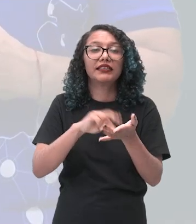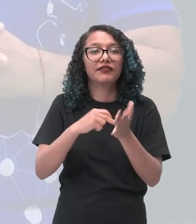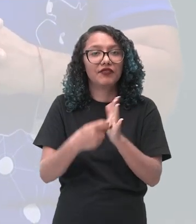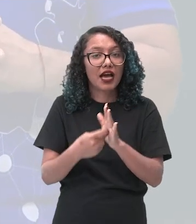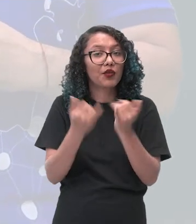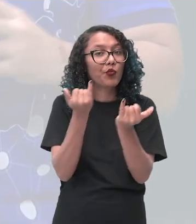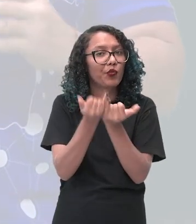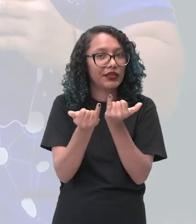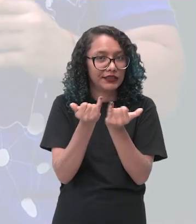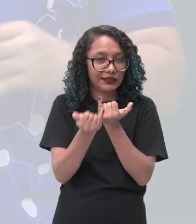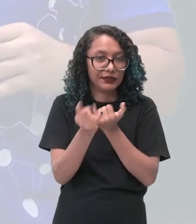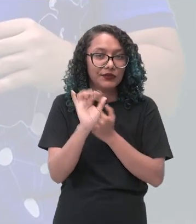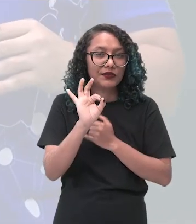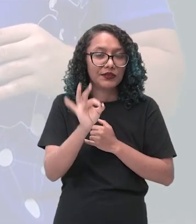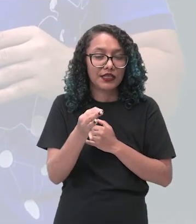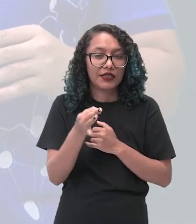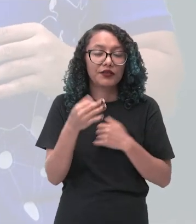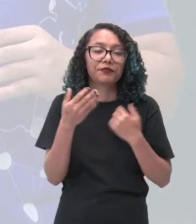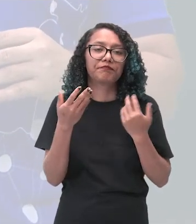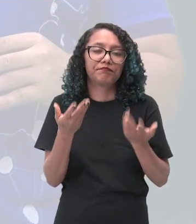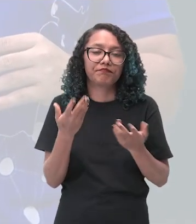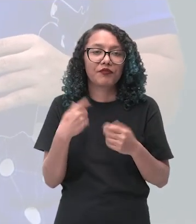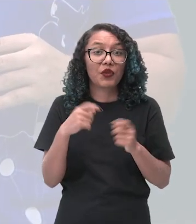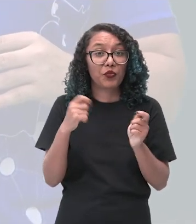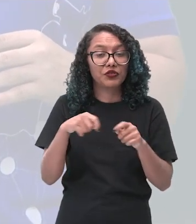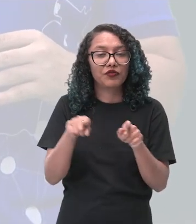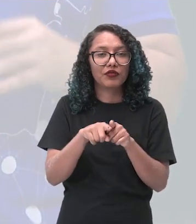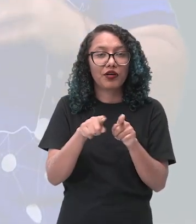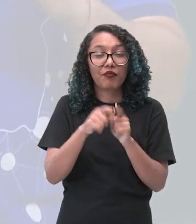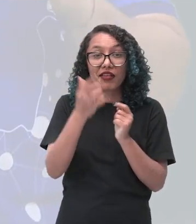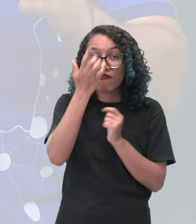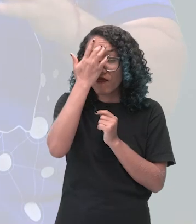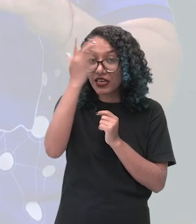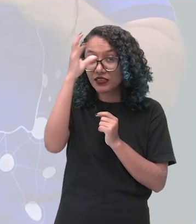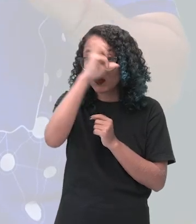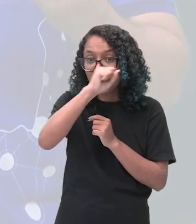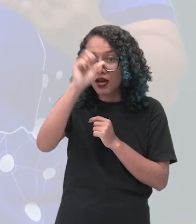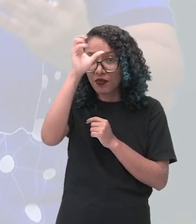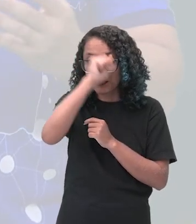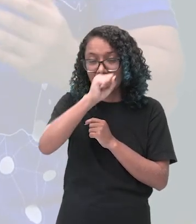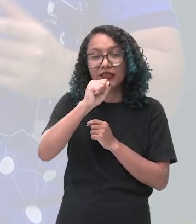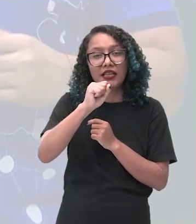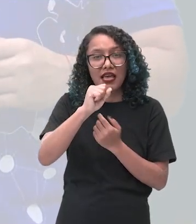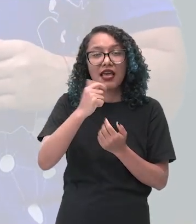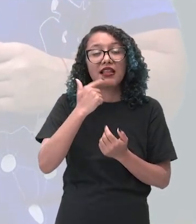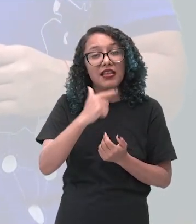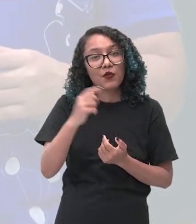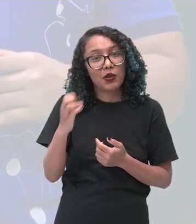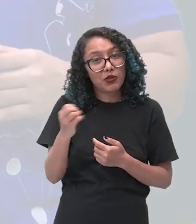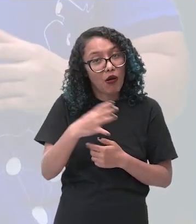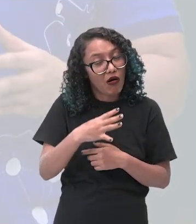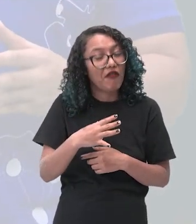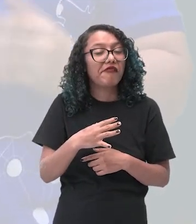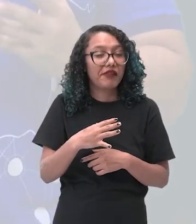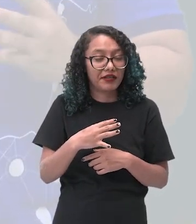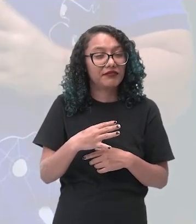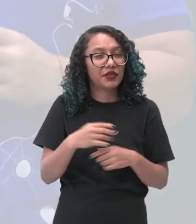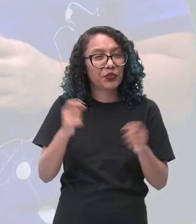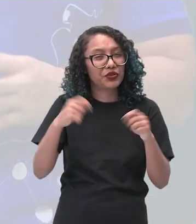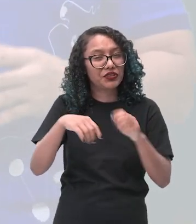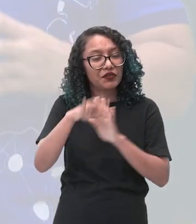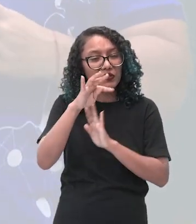parecidos, ok? Isso aí vai facilitar a aprendizagem do novo idioma. Você vai conseguir ler o texto